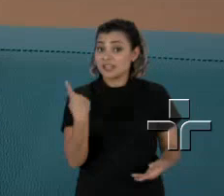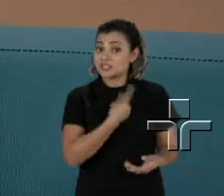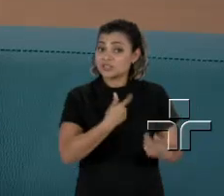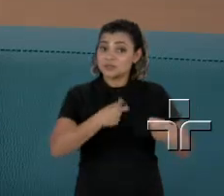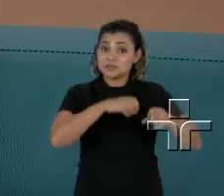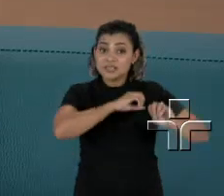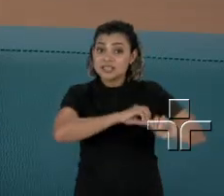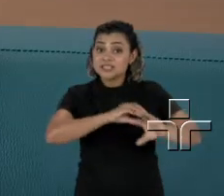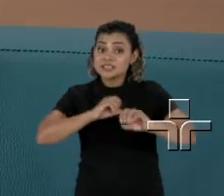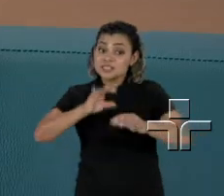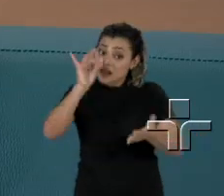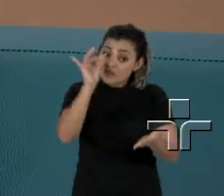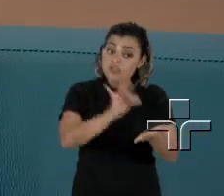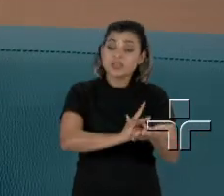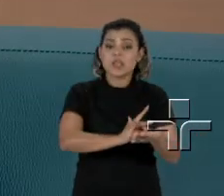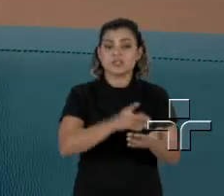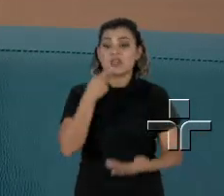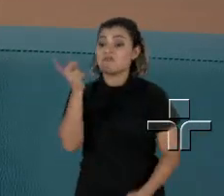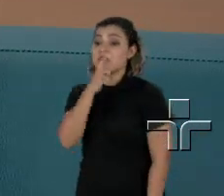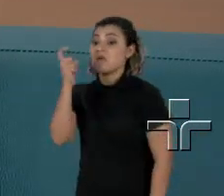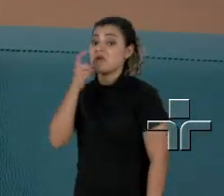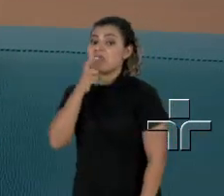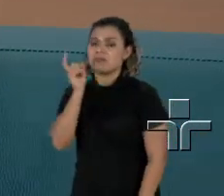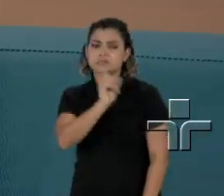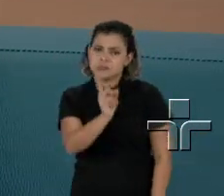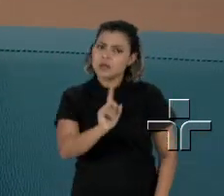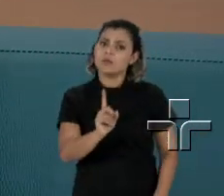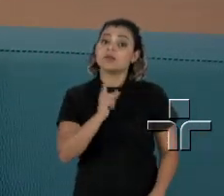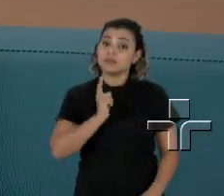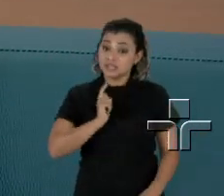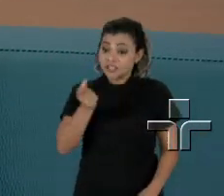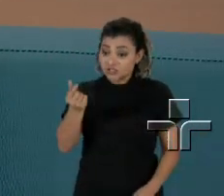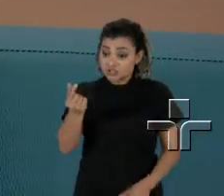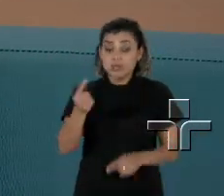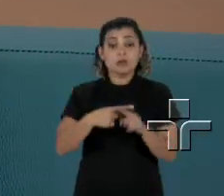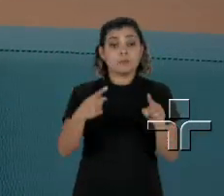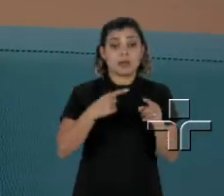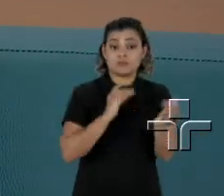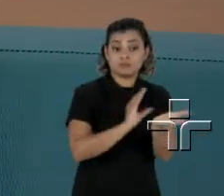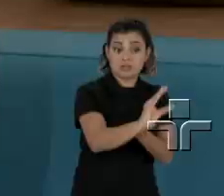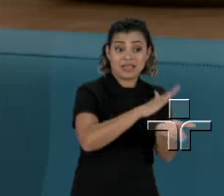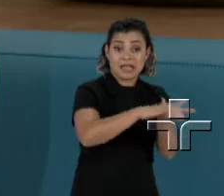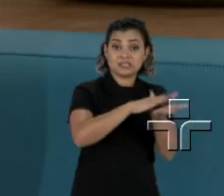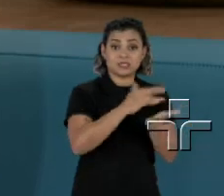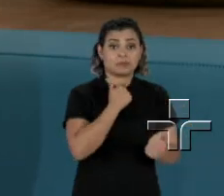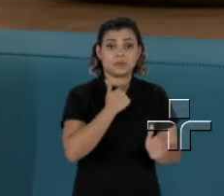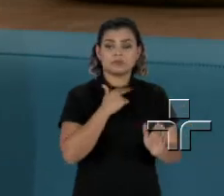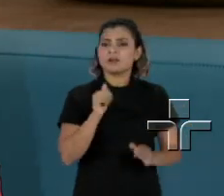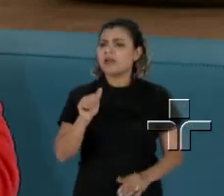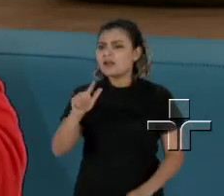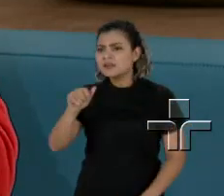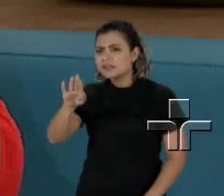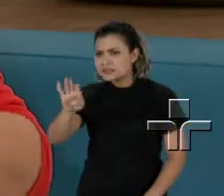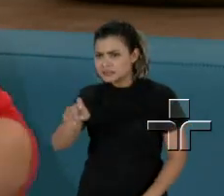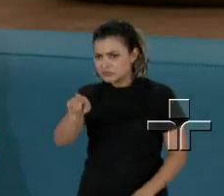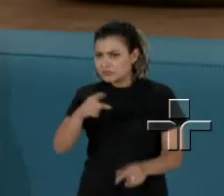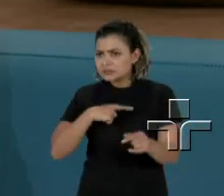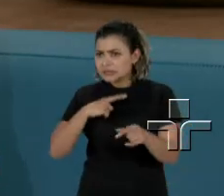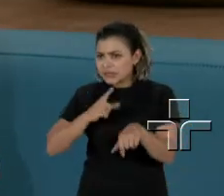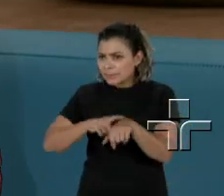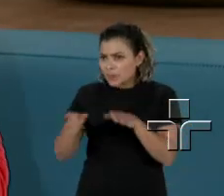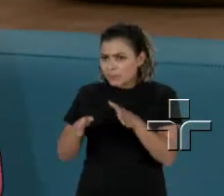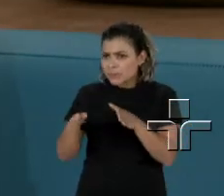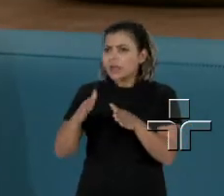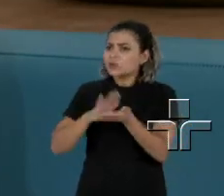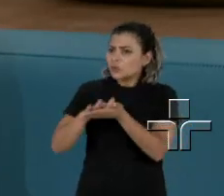verdade falou em mentiras na então é assim nós temos dinheiro mas não é para isso eles então você tem esses momentos que você fala